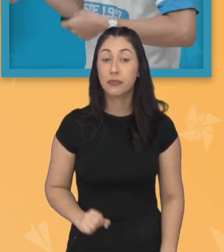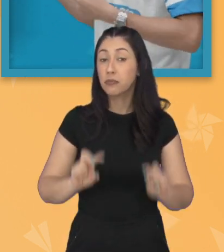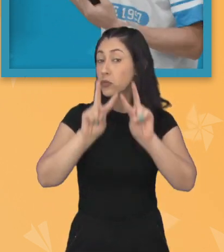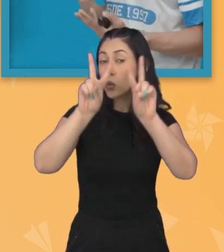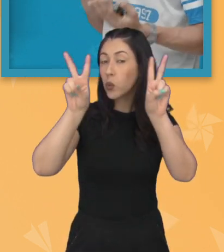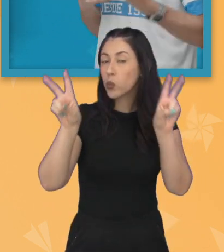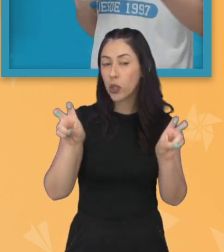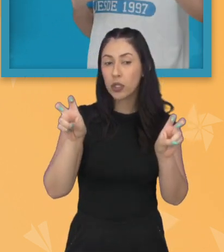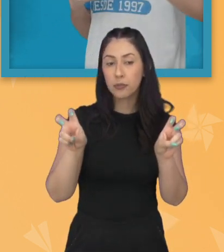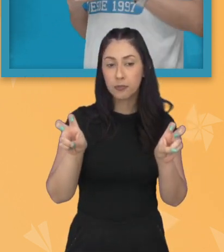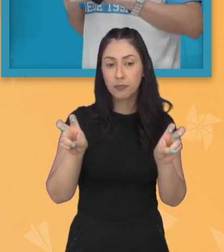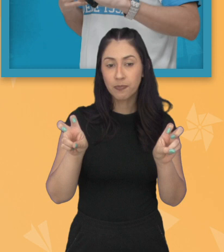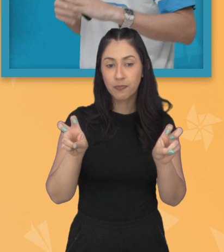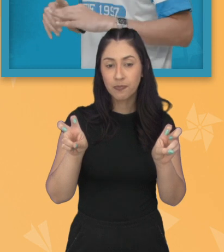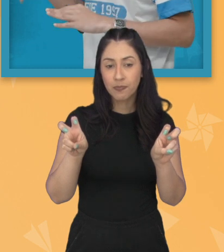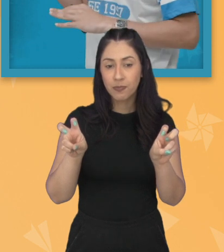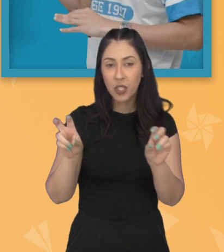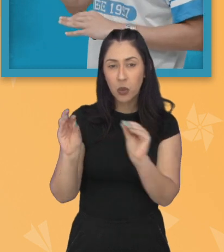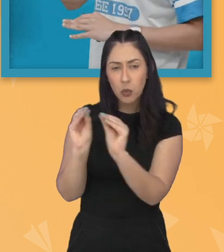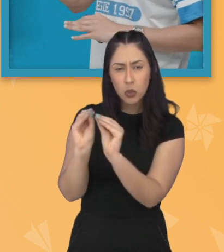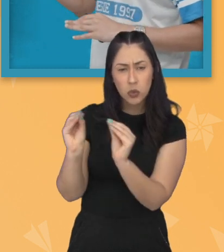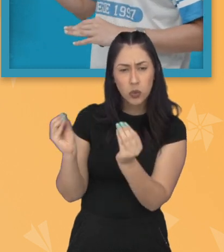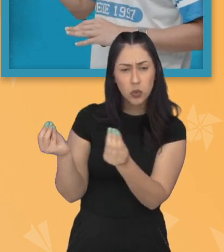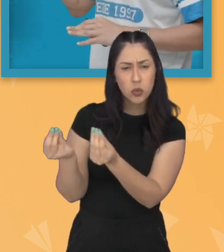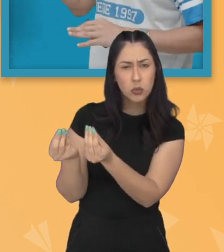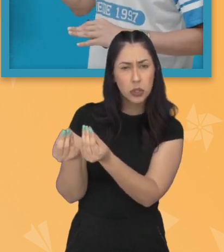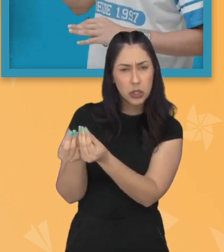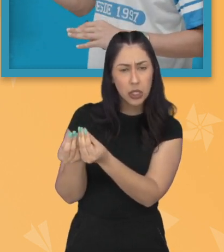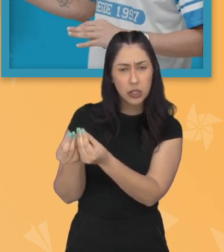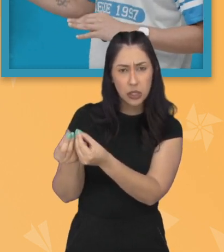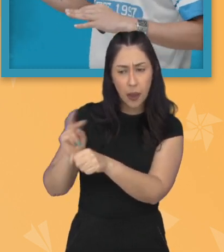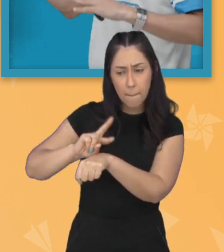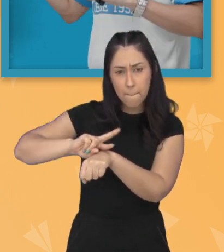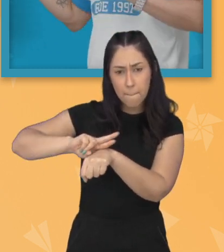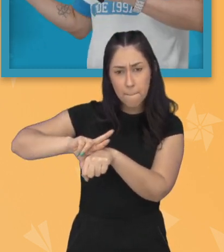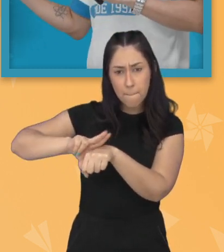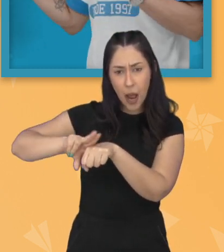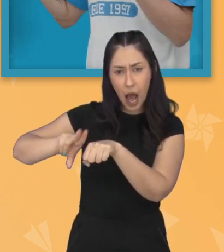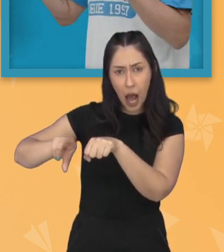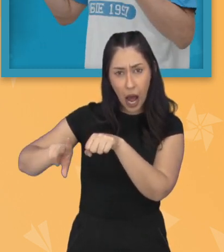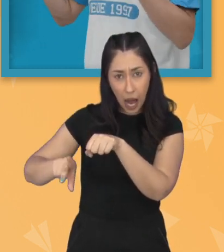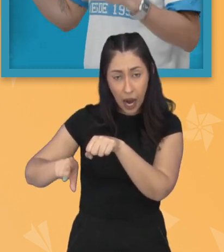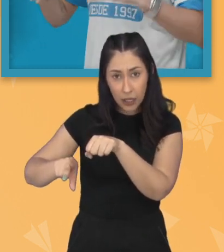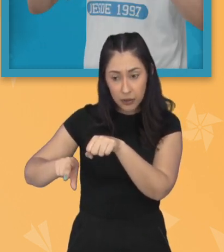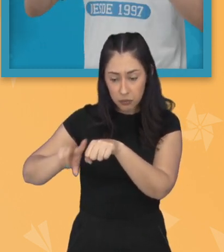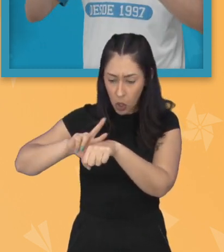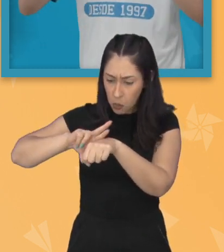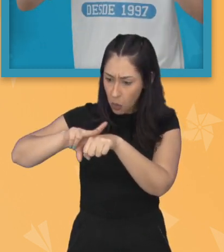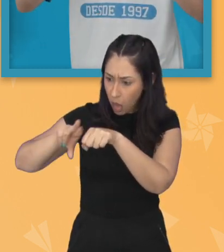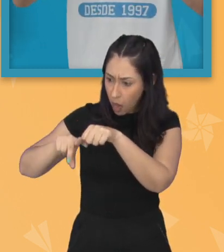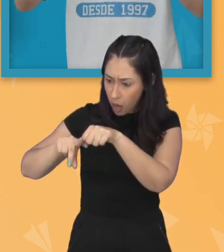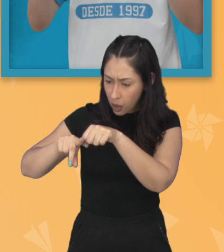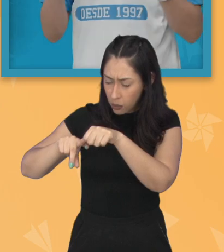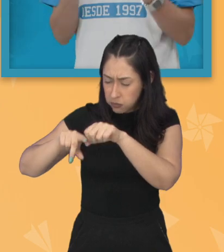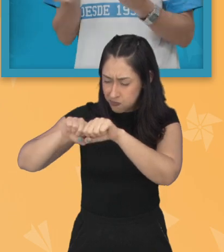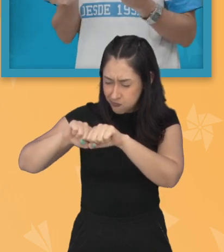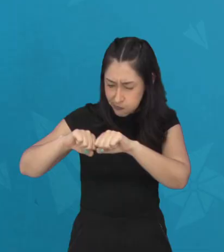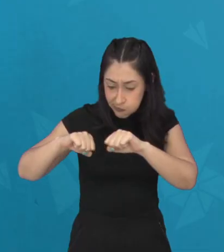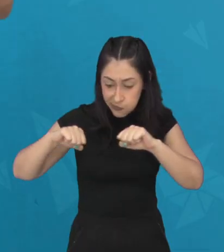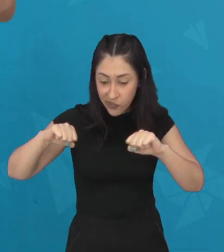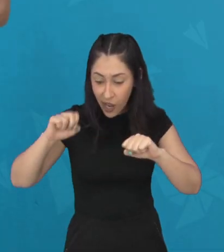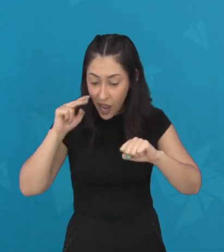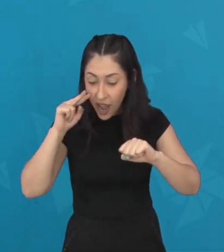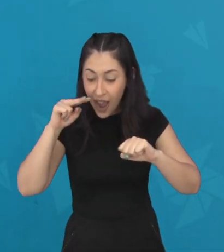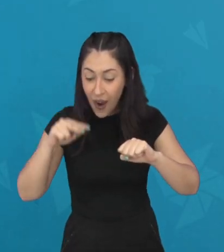abre aspas, uma determinada substância composta é formada por substâncias mais simples, unidas sempre na mesma proporção em